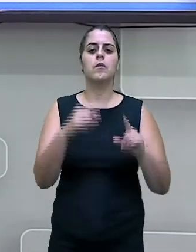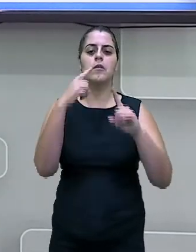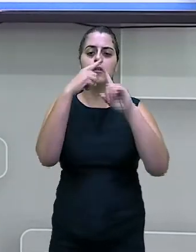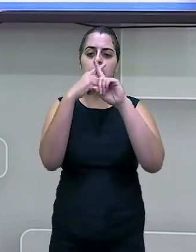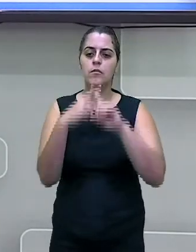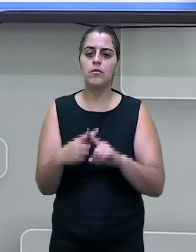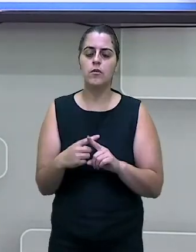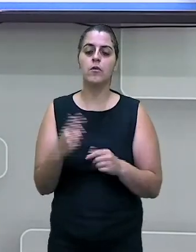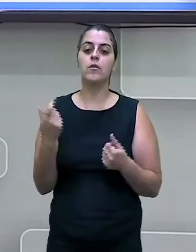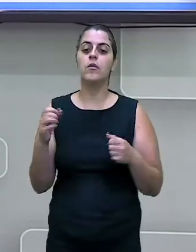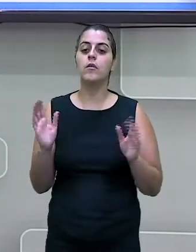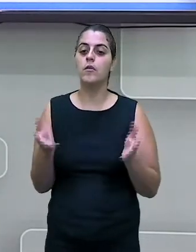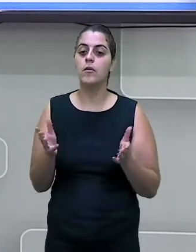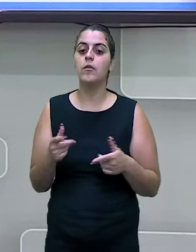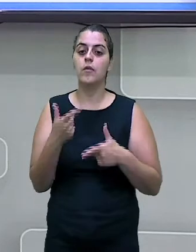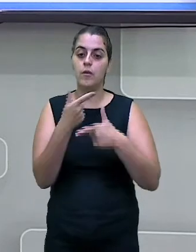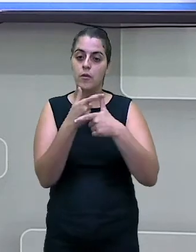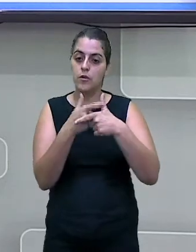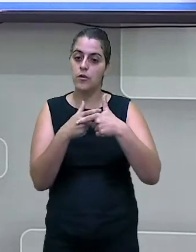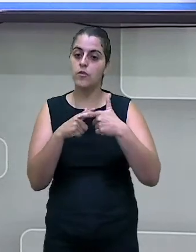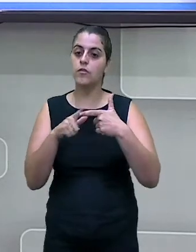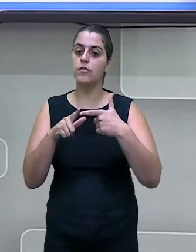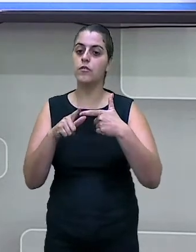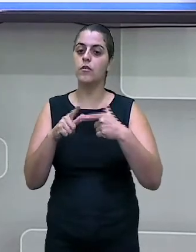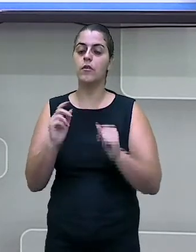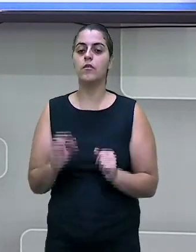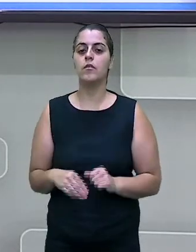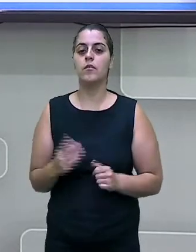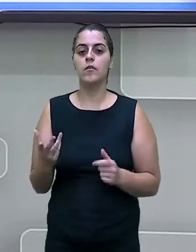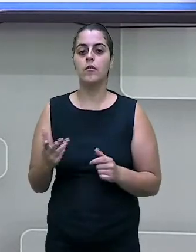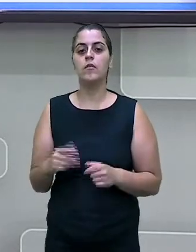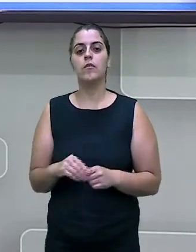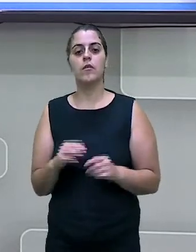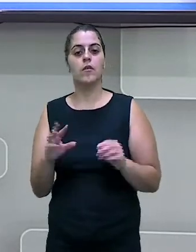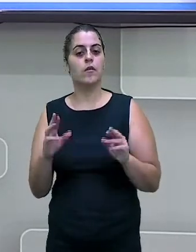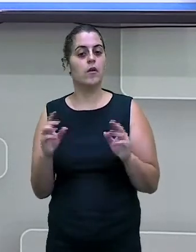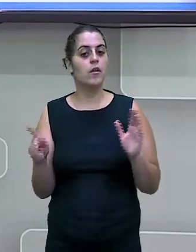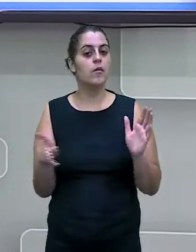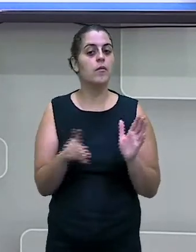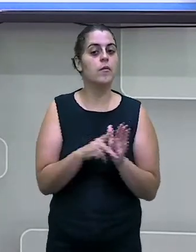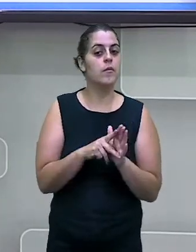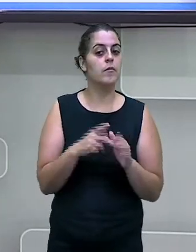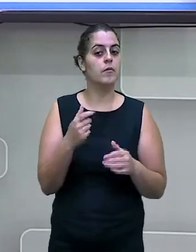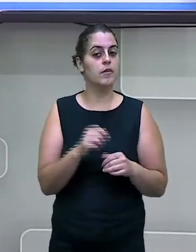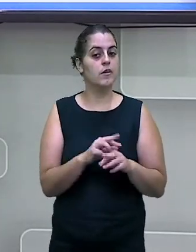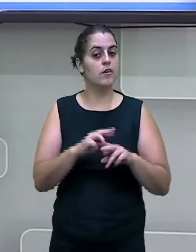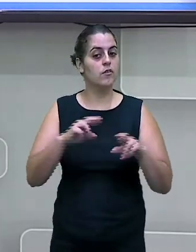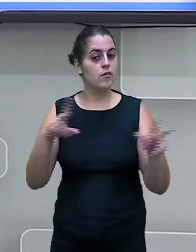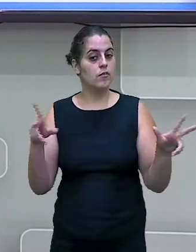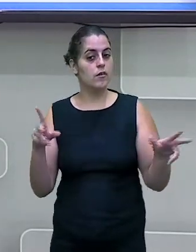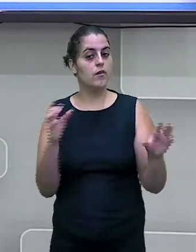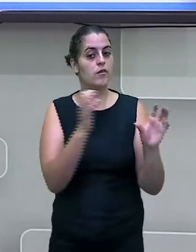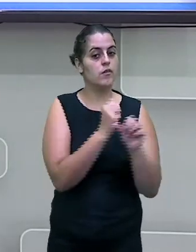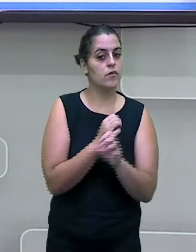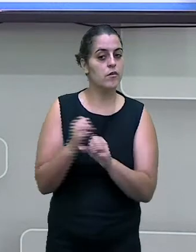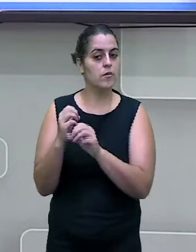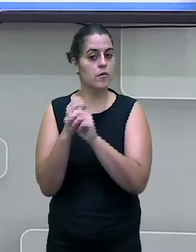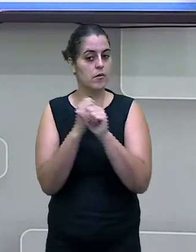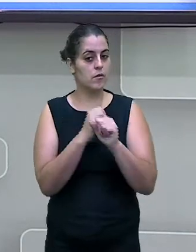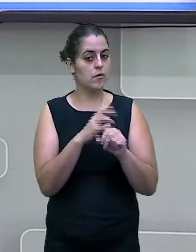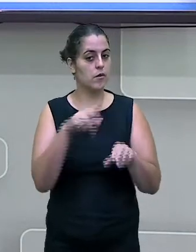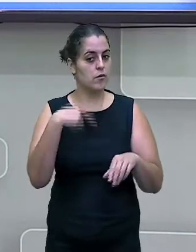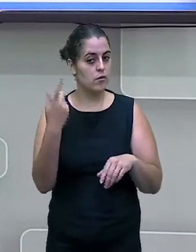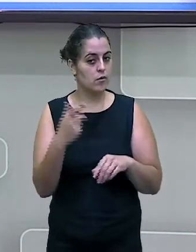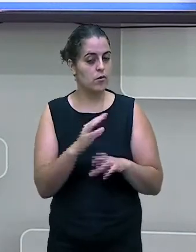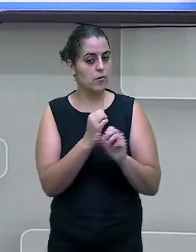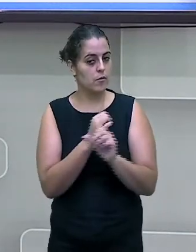os divisores. Então a divisão, além dela ser uma particularidade diferente das outras operações, na hora de resolver,